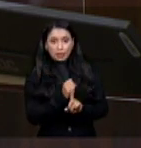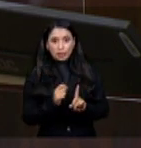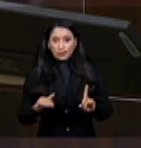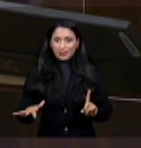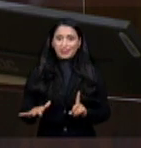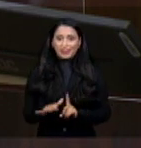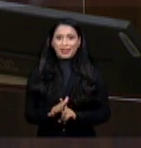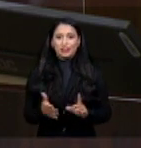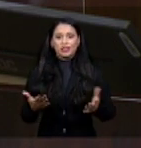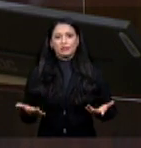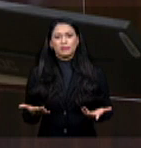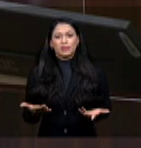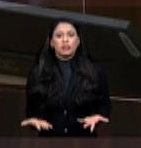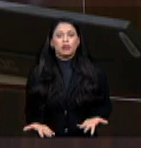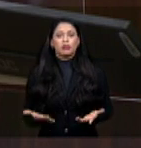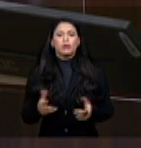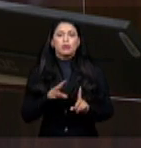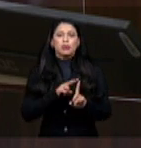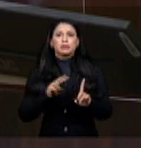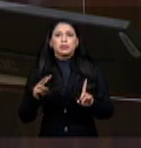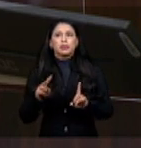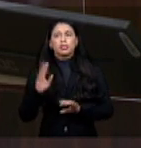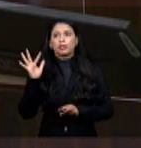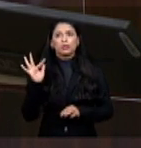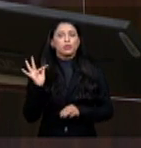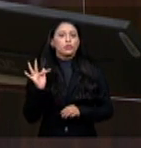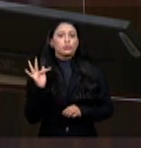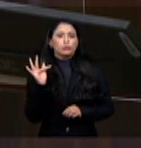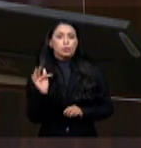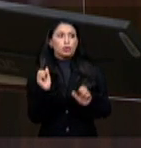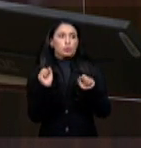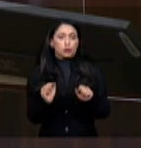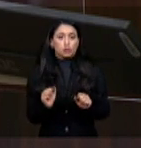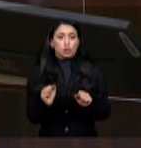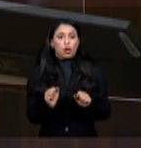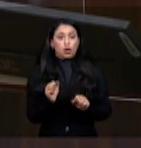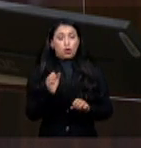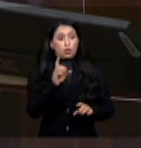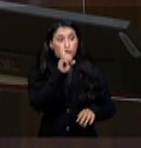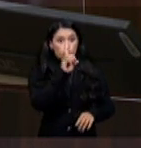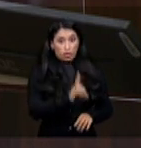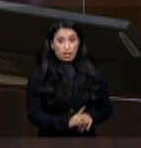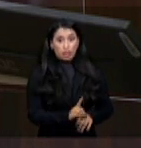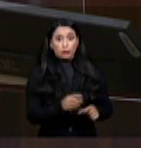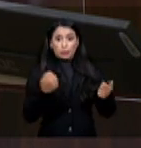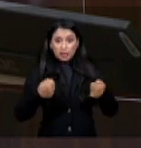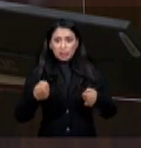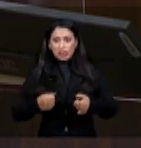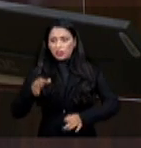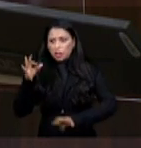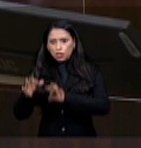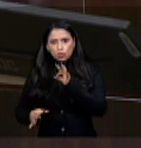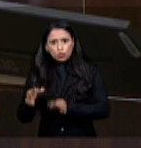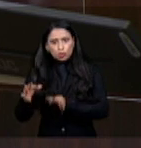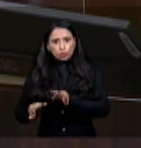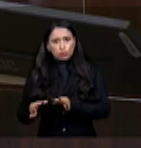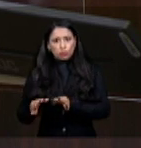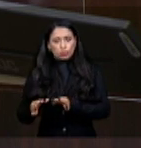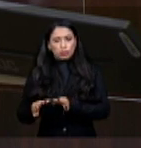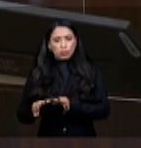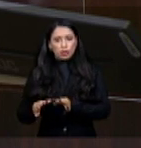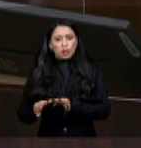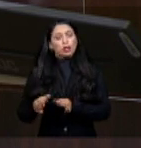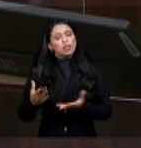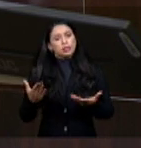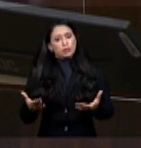então em uma perspectiva utopica né o direito deveria sempre ser justo é justo e jurídico deveriam ser